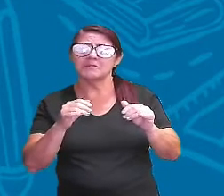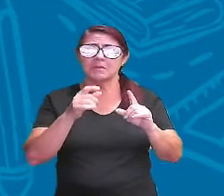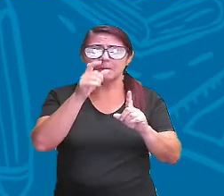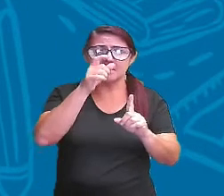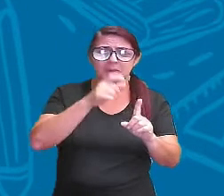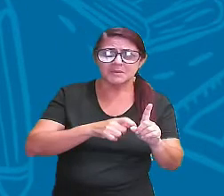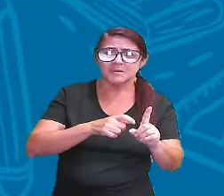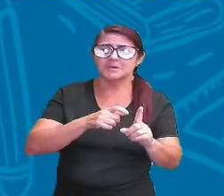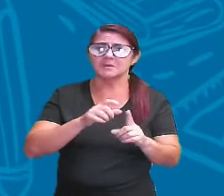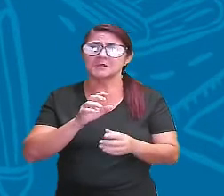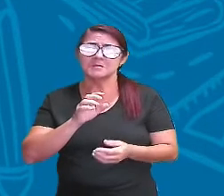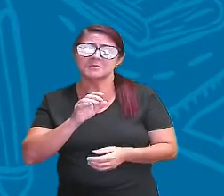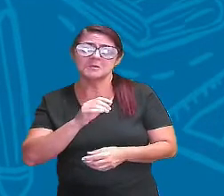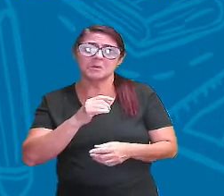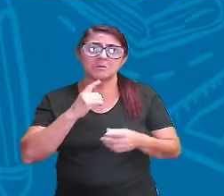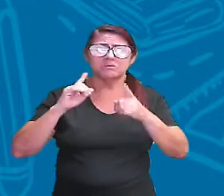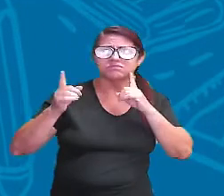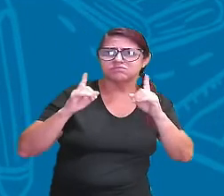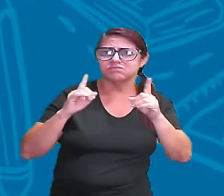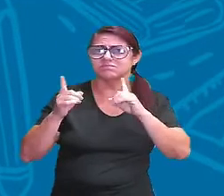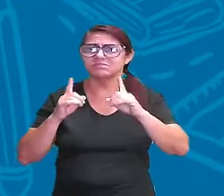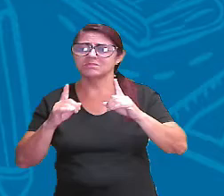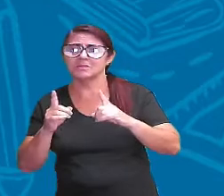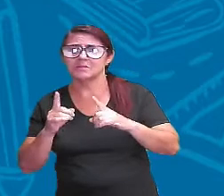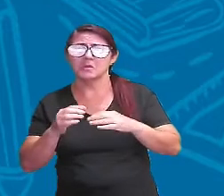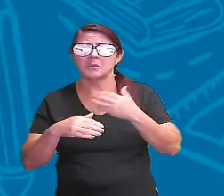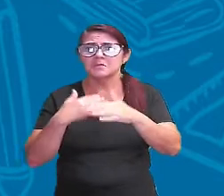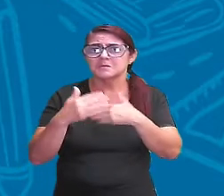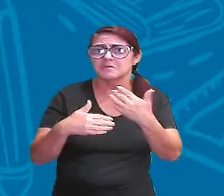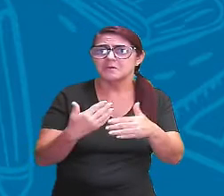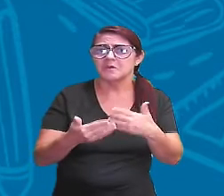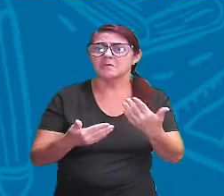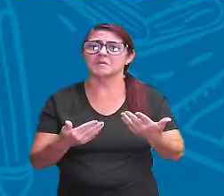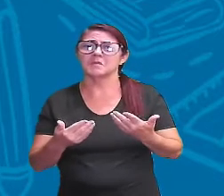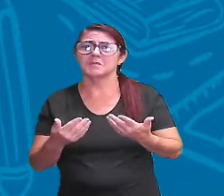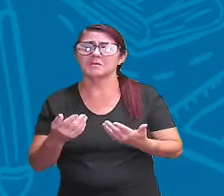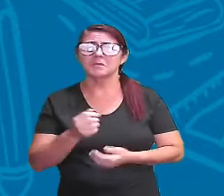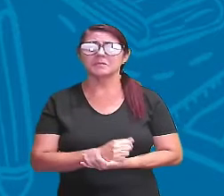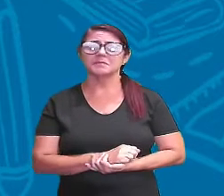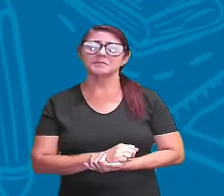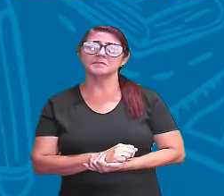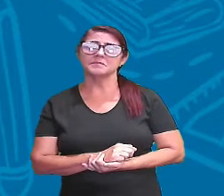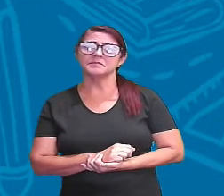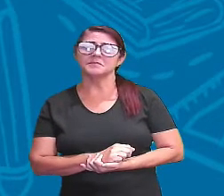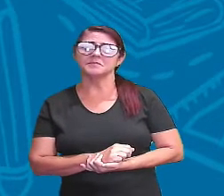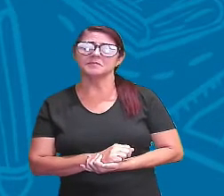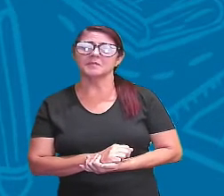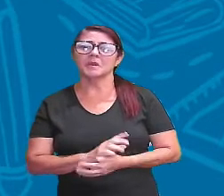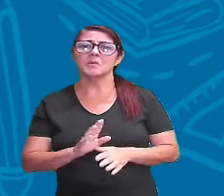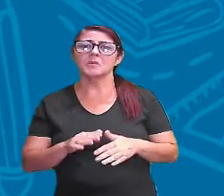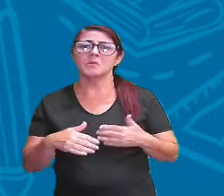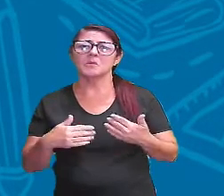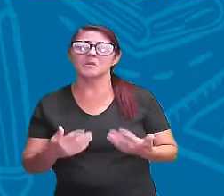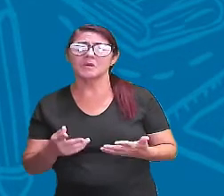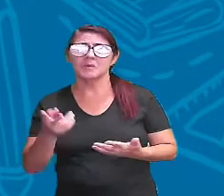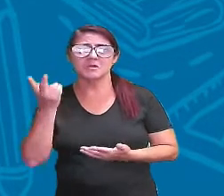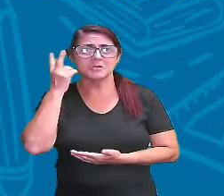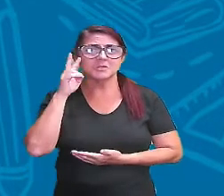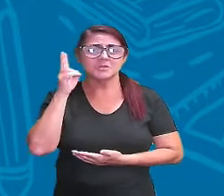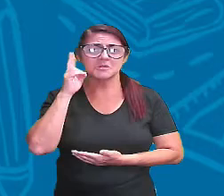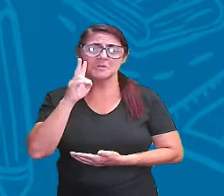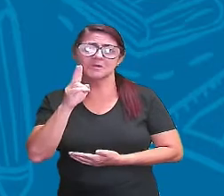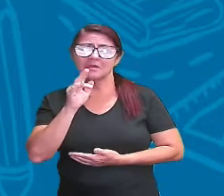personagem central, conflito gerador, resolução e ponto de vista com base no qual histórias são